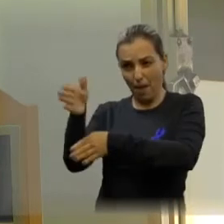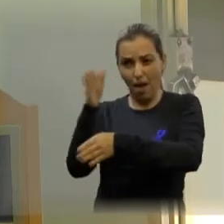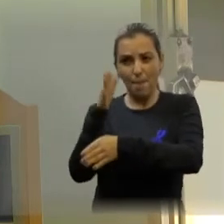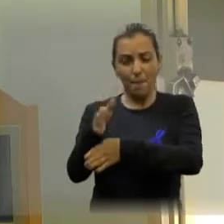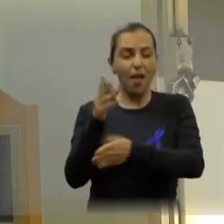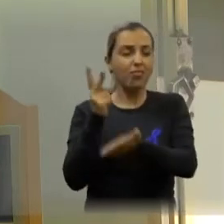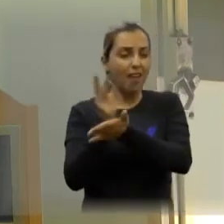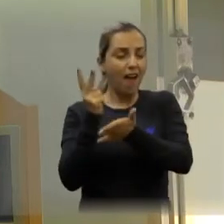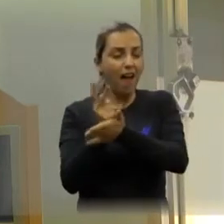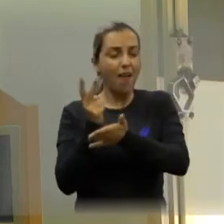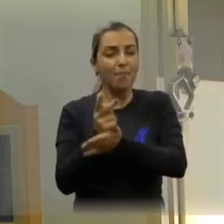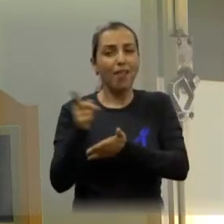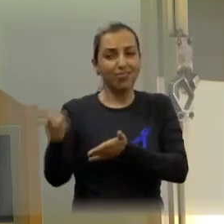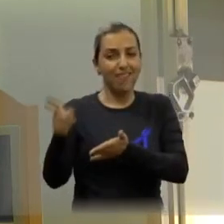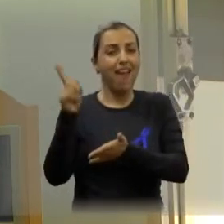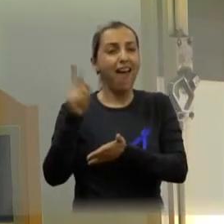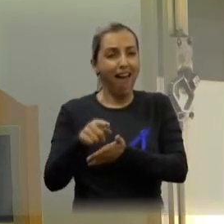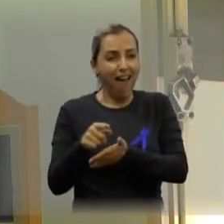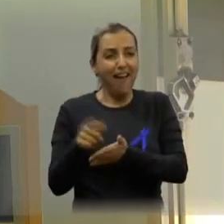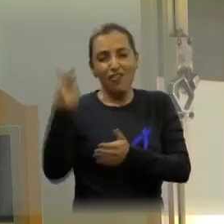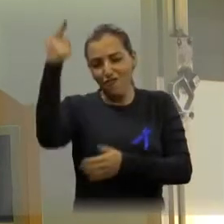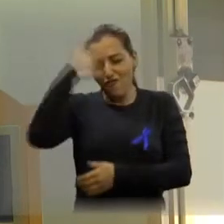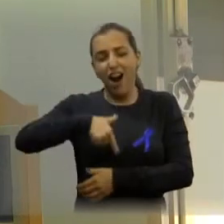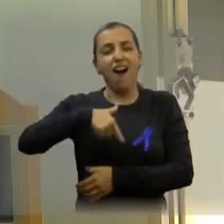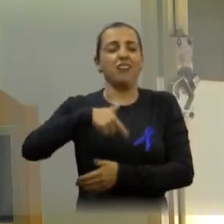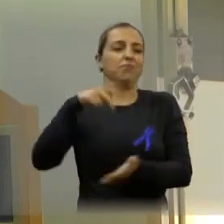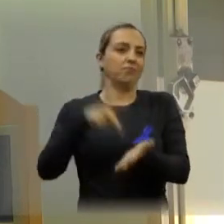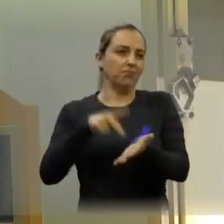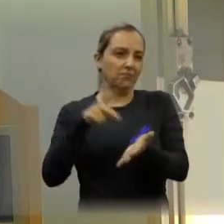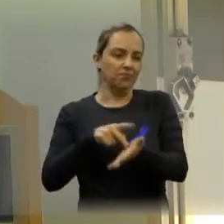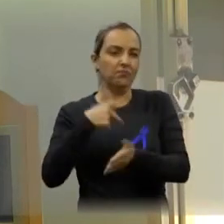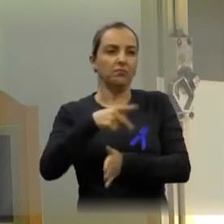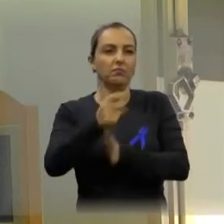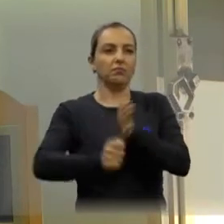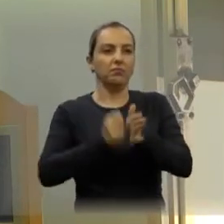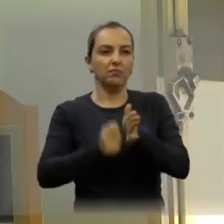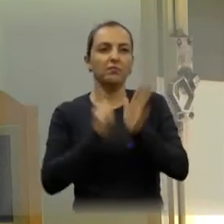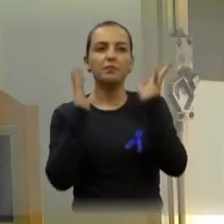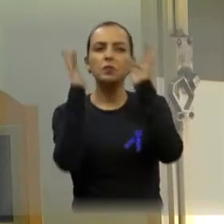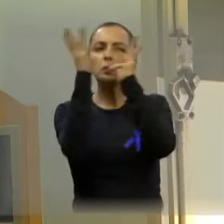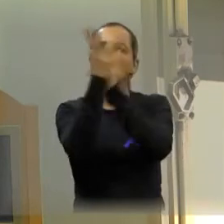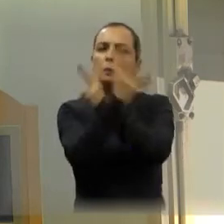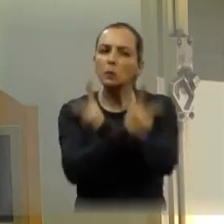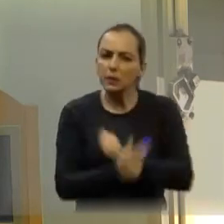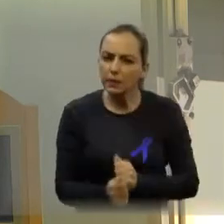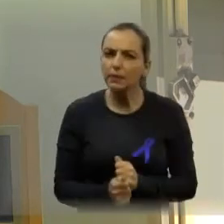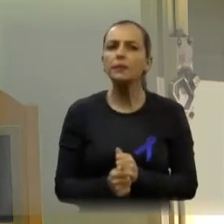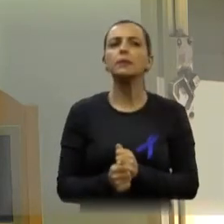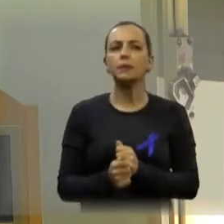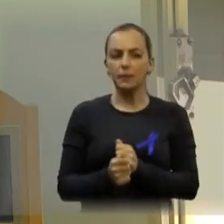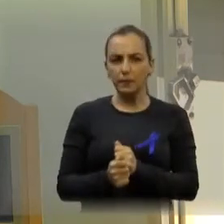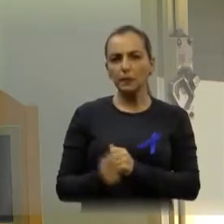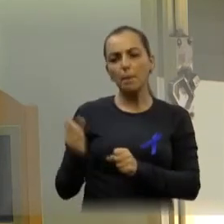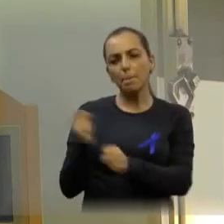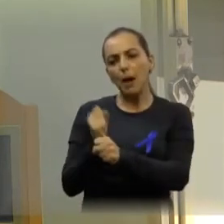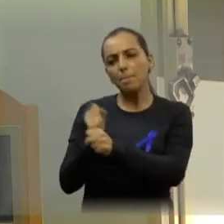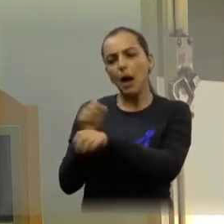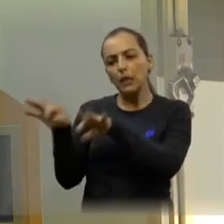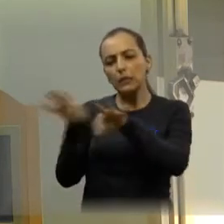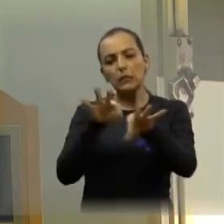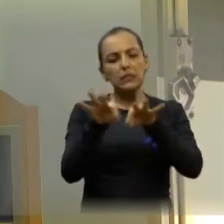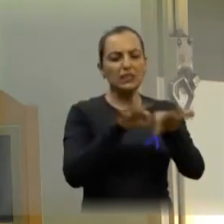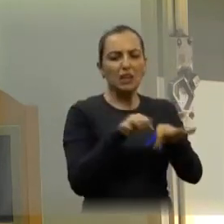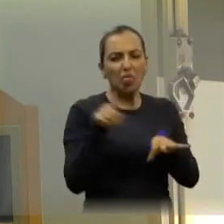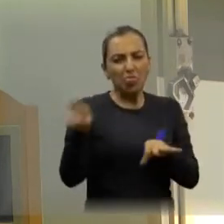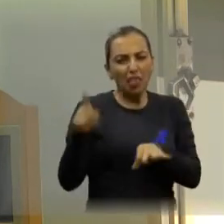e Gerson, ali está uma coisa feia. Araraquara é tão bonita, essa cidade com muita construção, né?